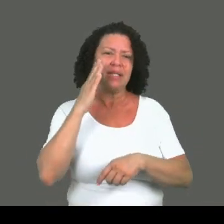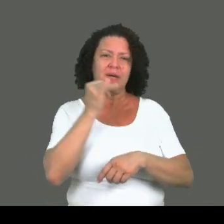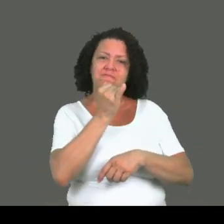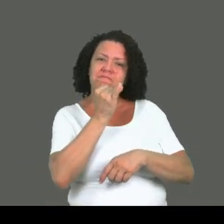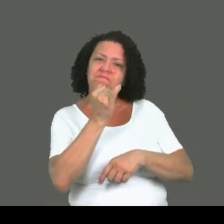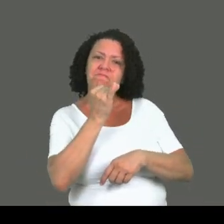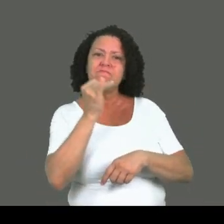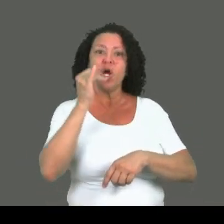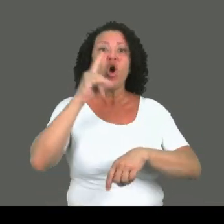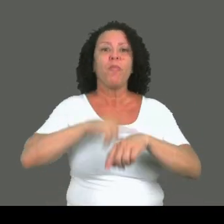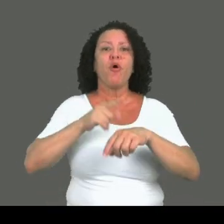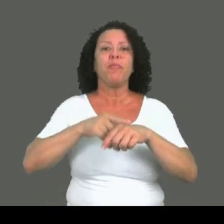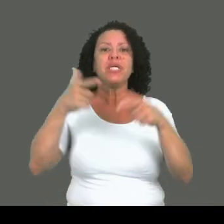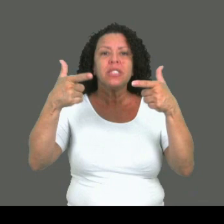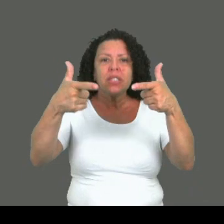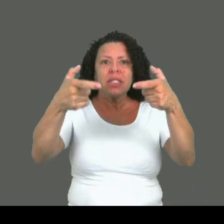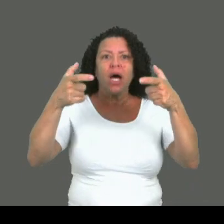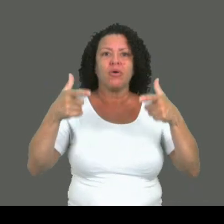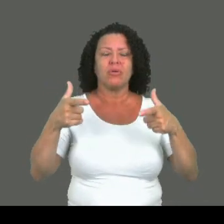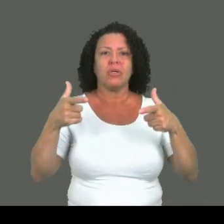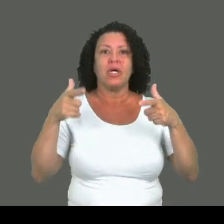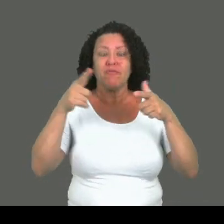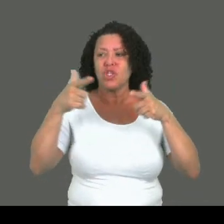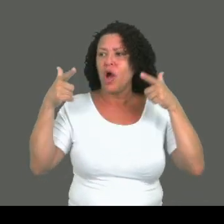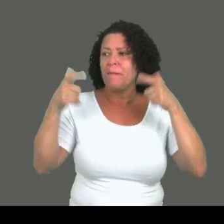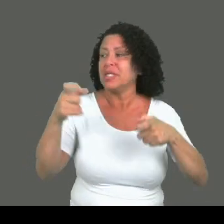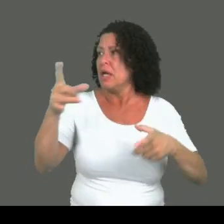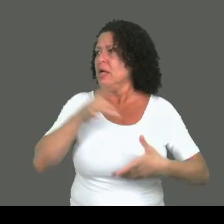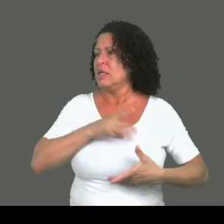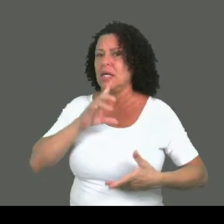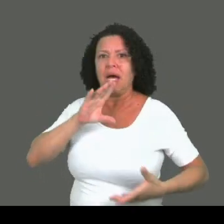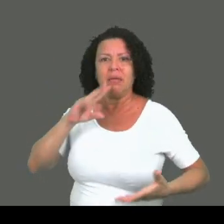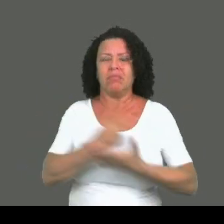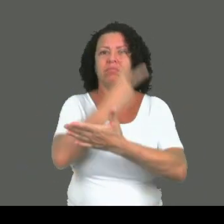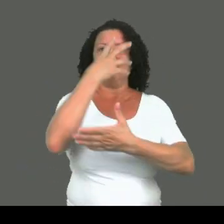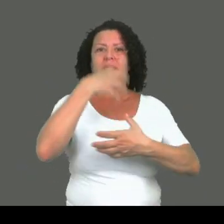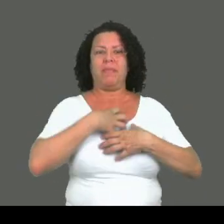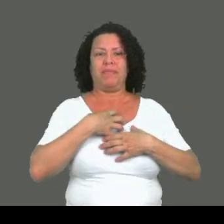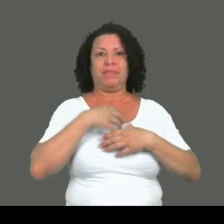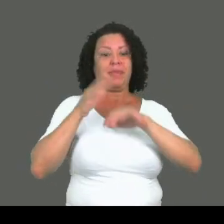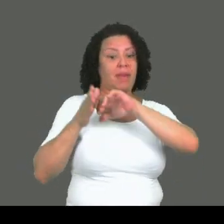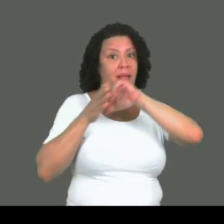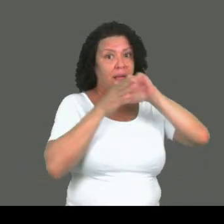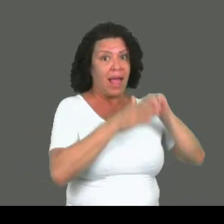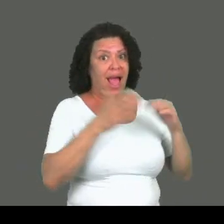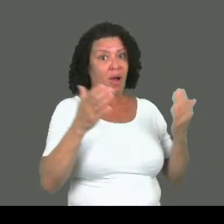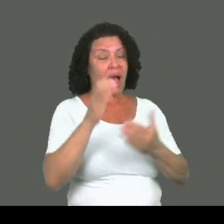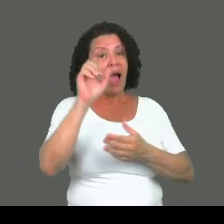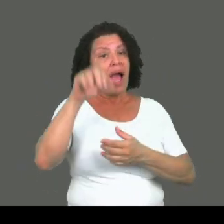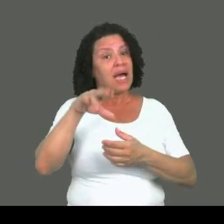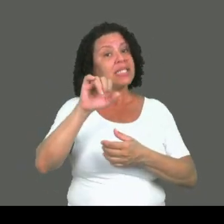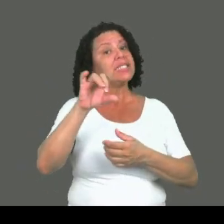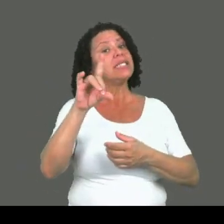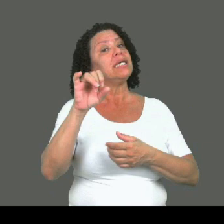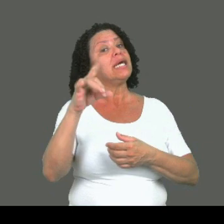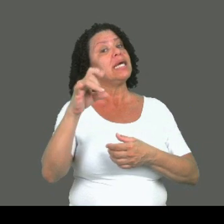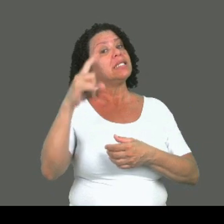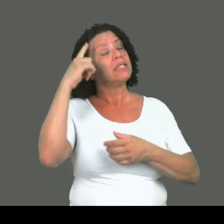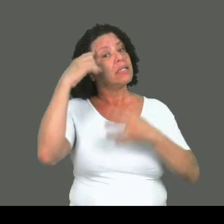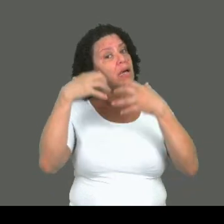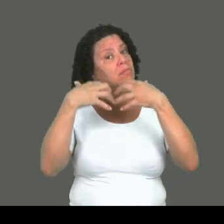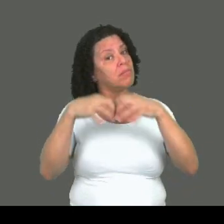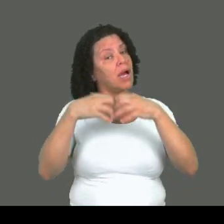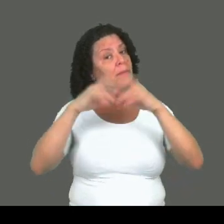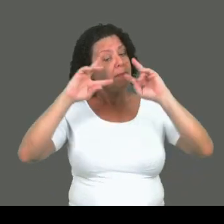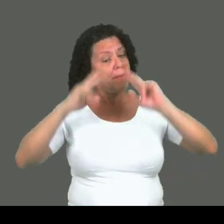do assalto, tá? Já a ansiedade, que é um estado mental e